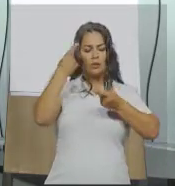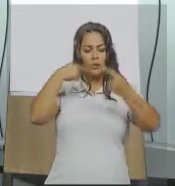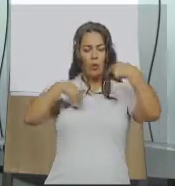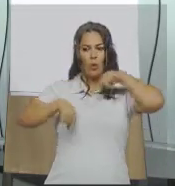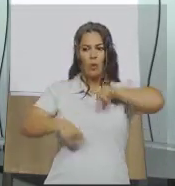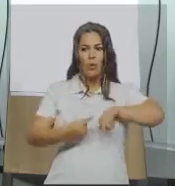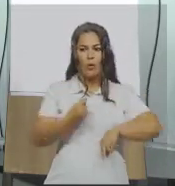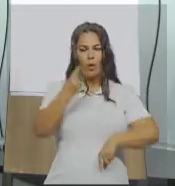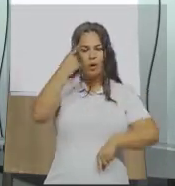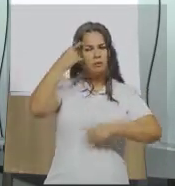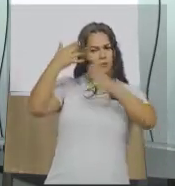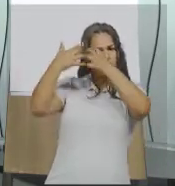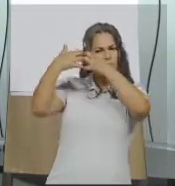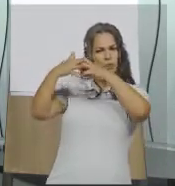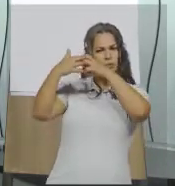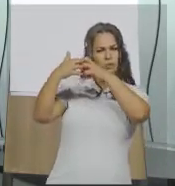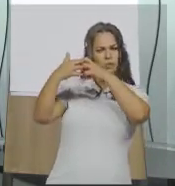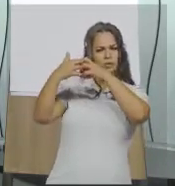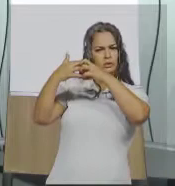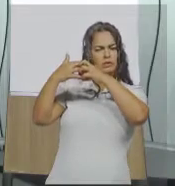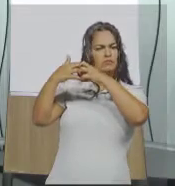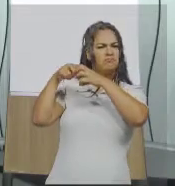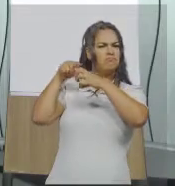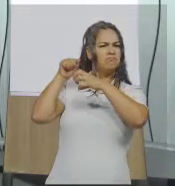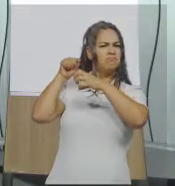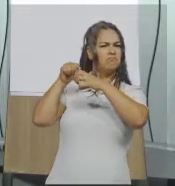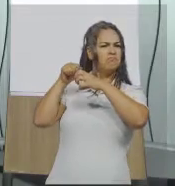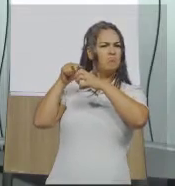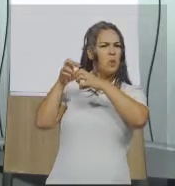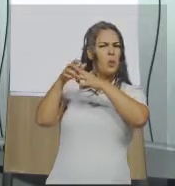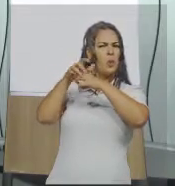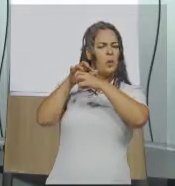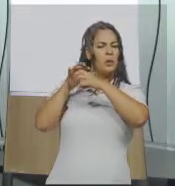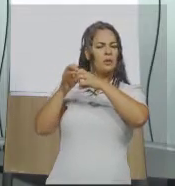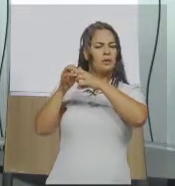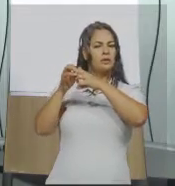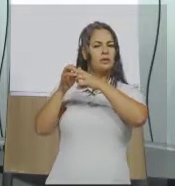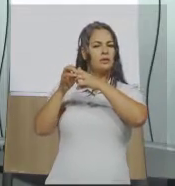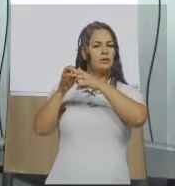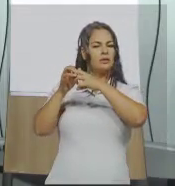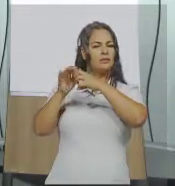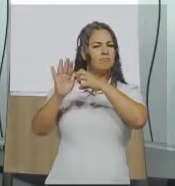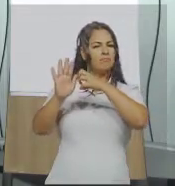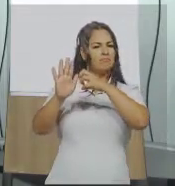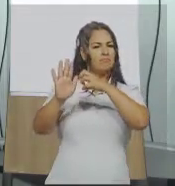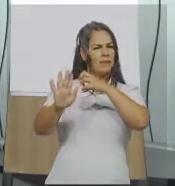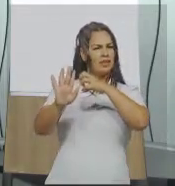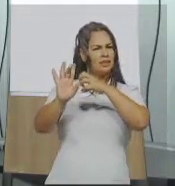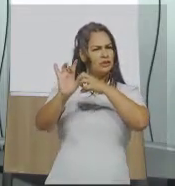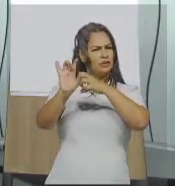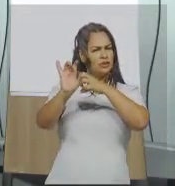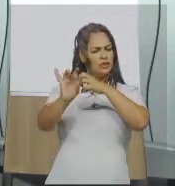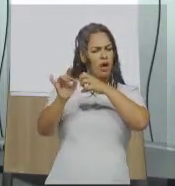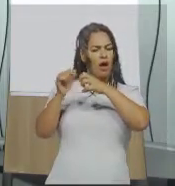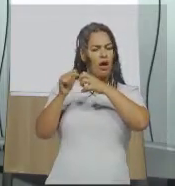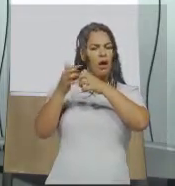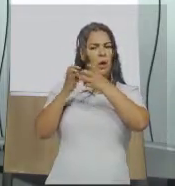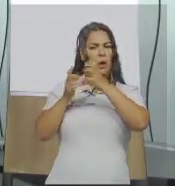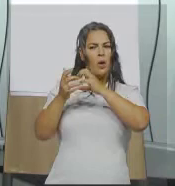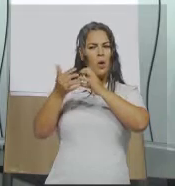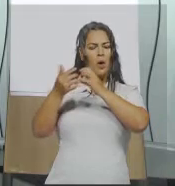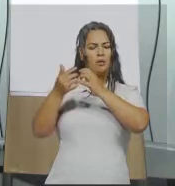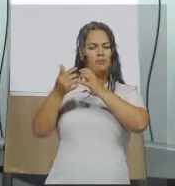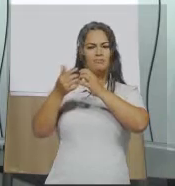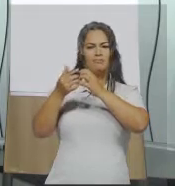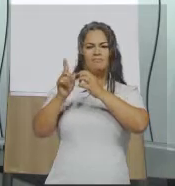medula espinhal e todos os nervos ligados a eles. Mas não apenas de sinais do cérebro o